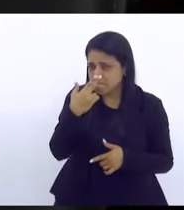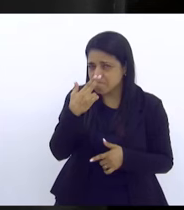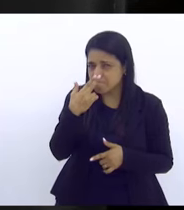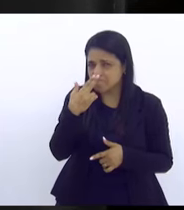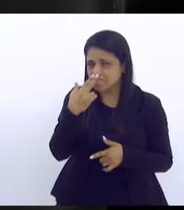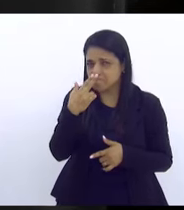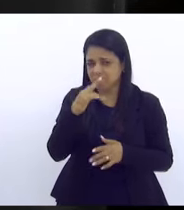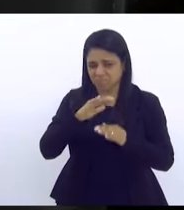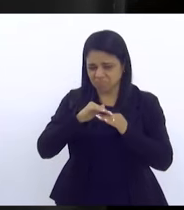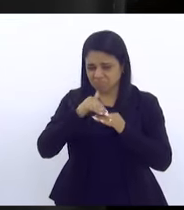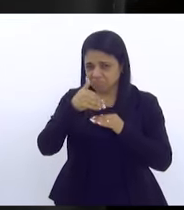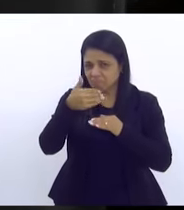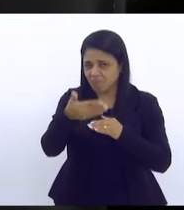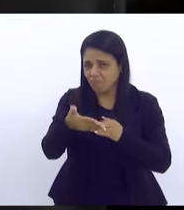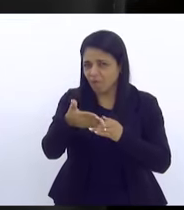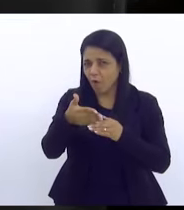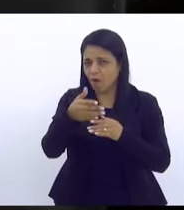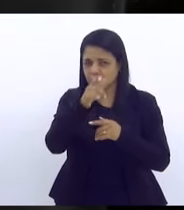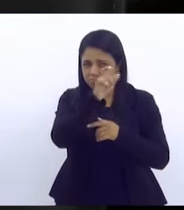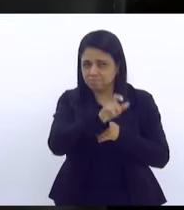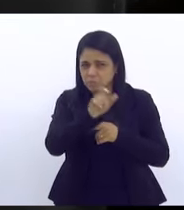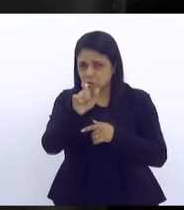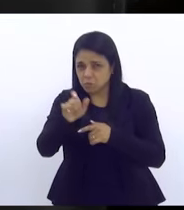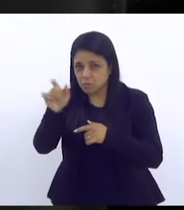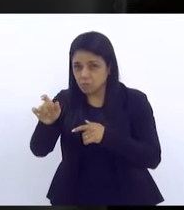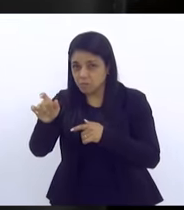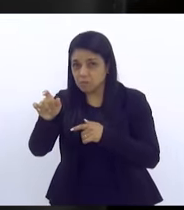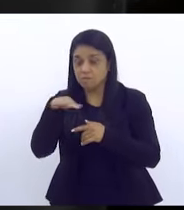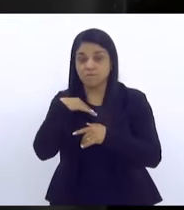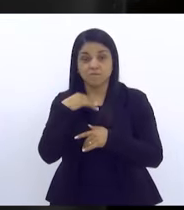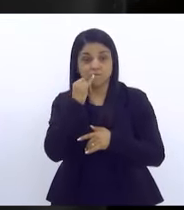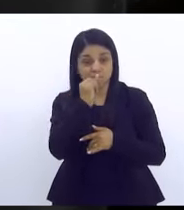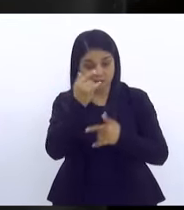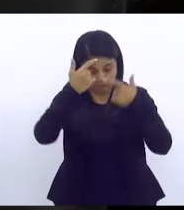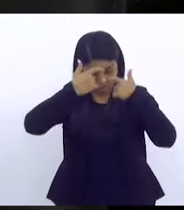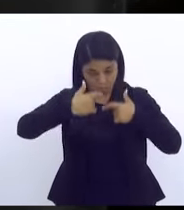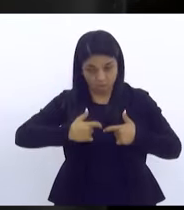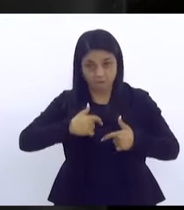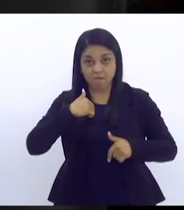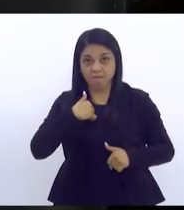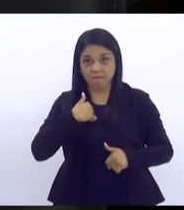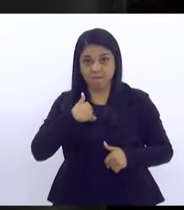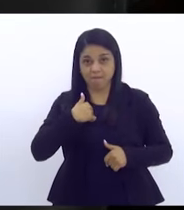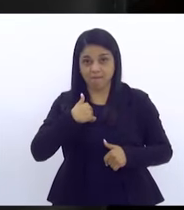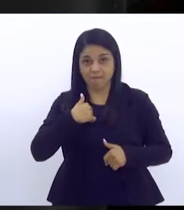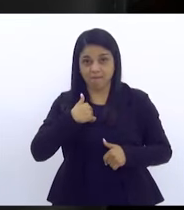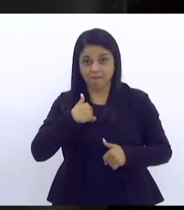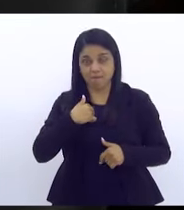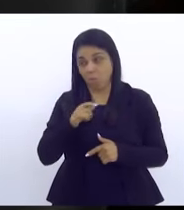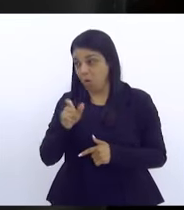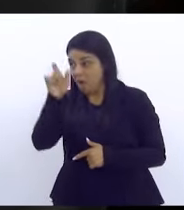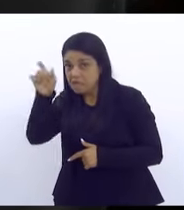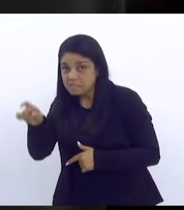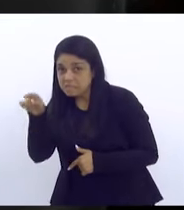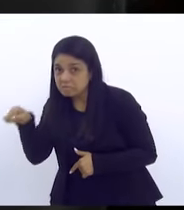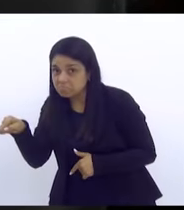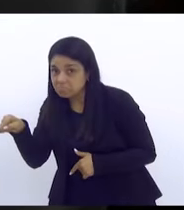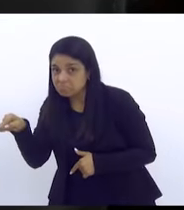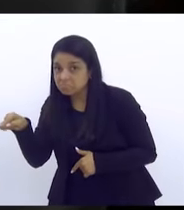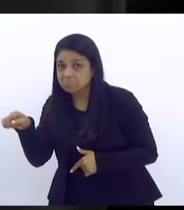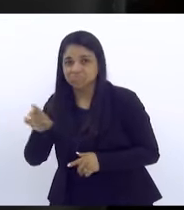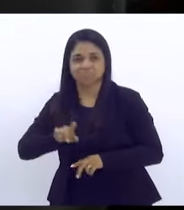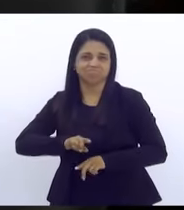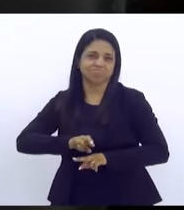exterior, nem dirão ei-lo aqui ou ei-lo ali,